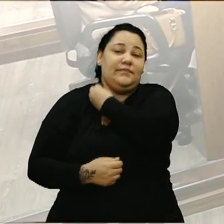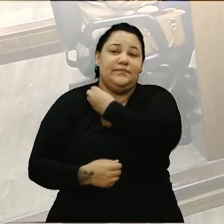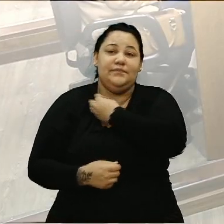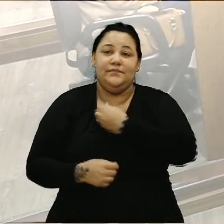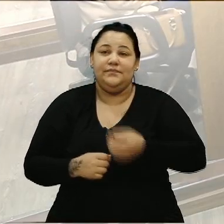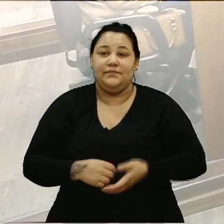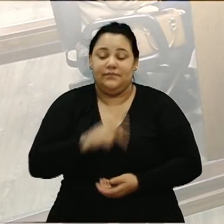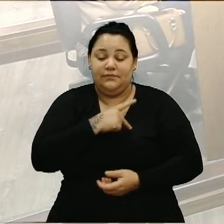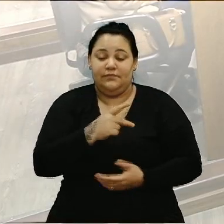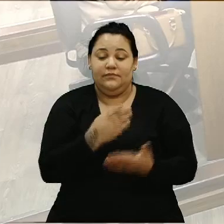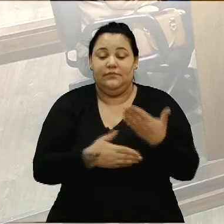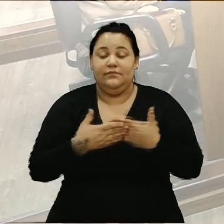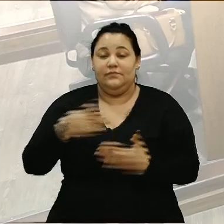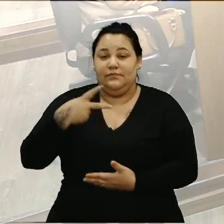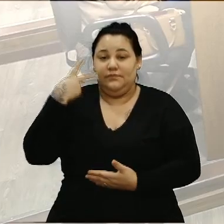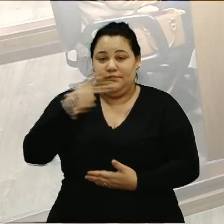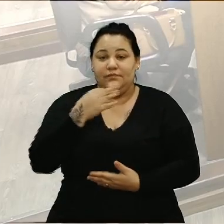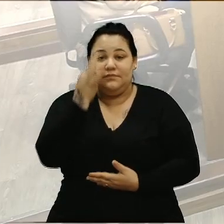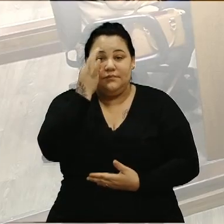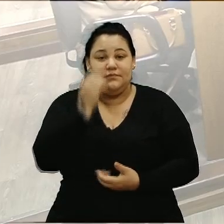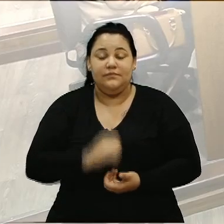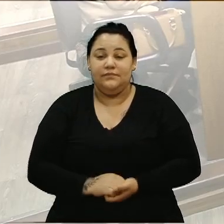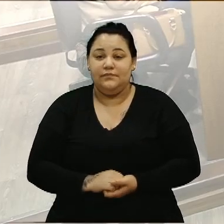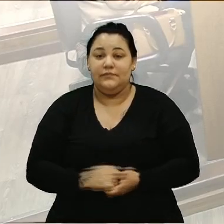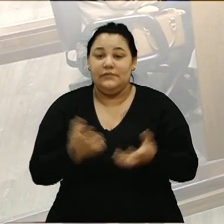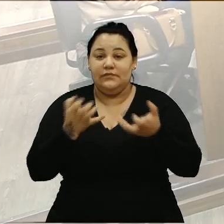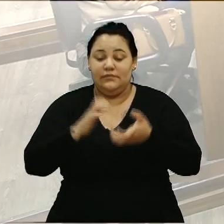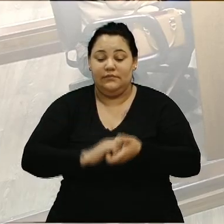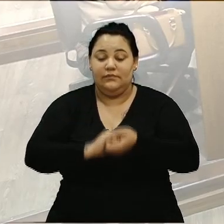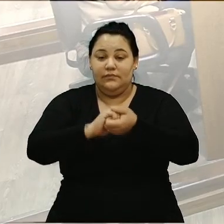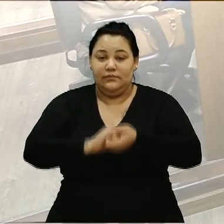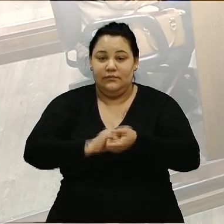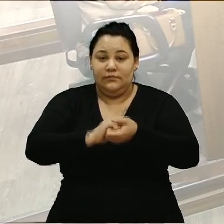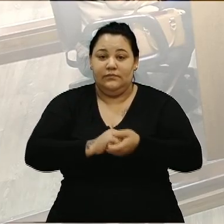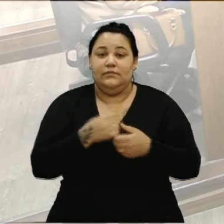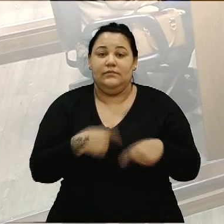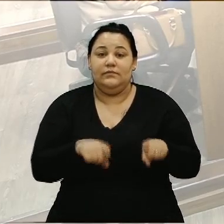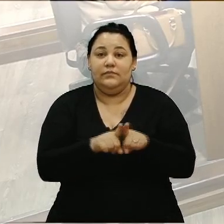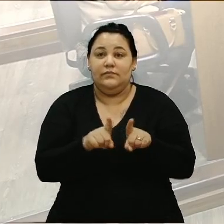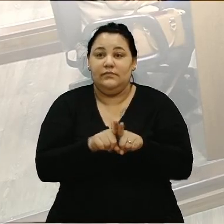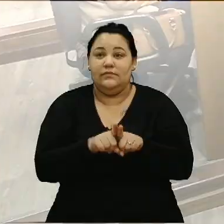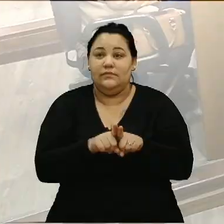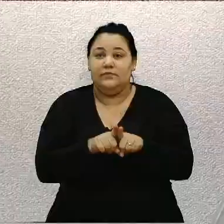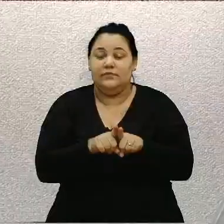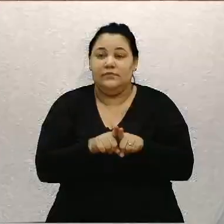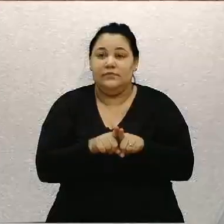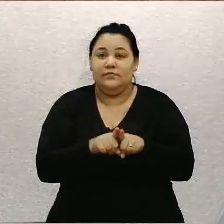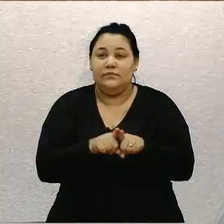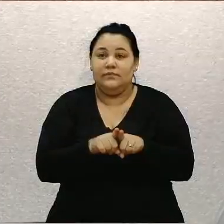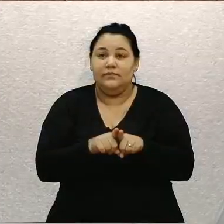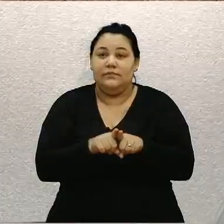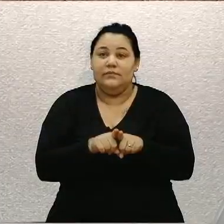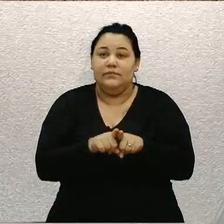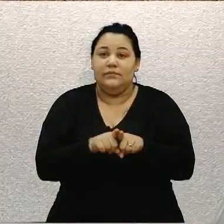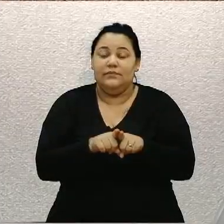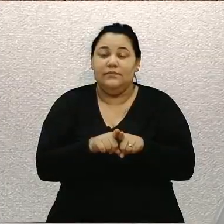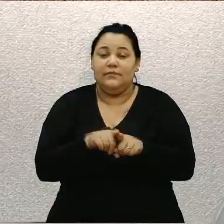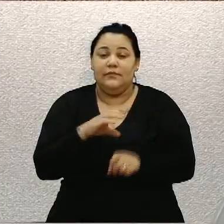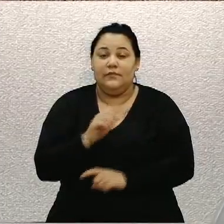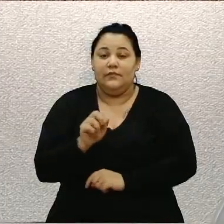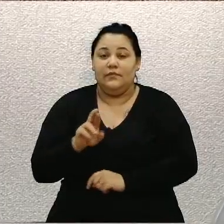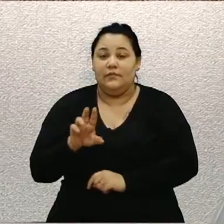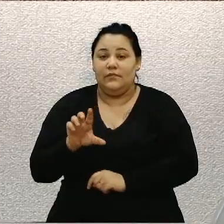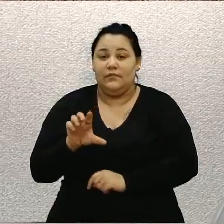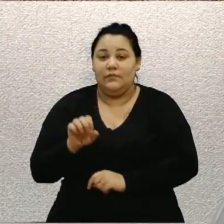colegas vereadores. Quero saudar aqui também o Carlos e o Wilson Declarar voto, senhora